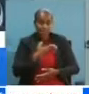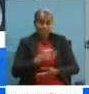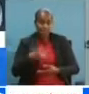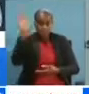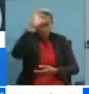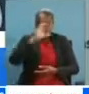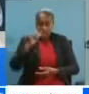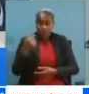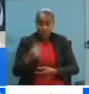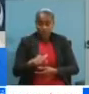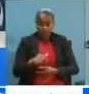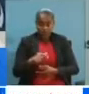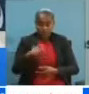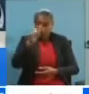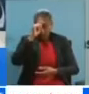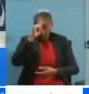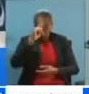que o governo não tem vindo a cumprir.